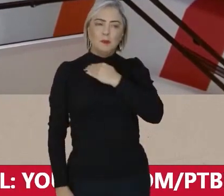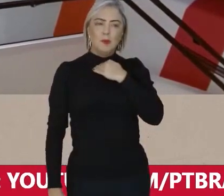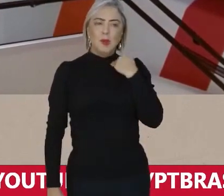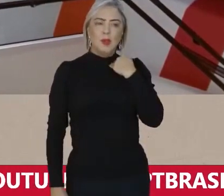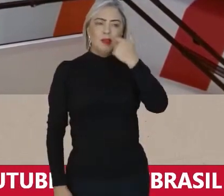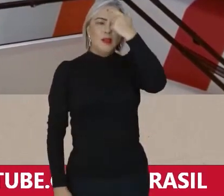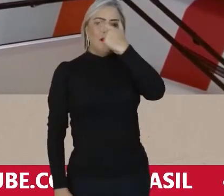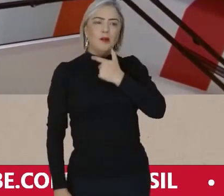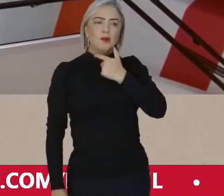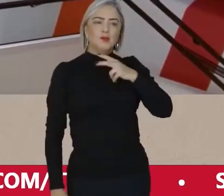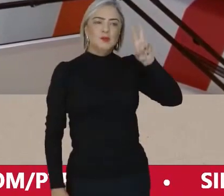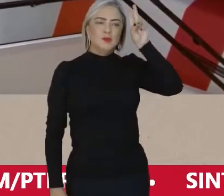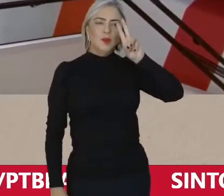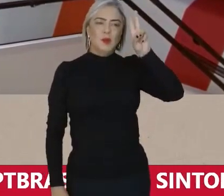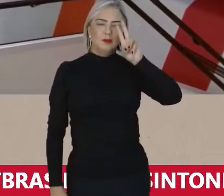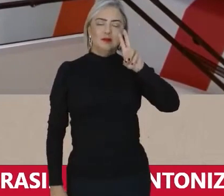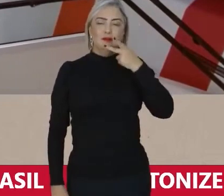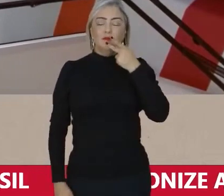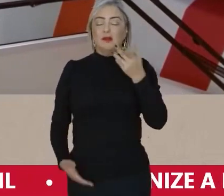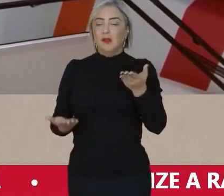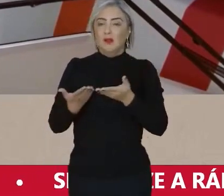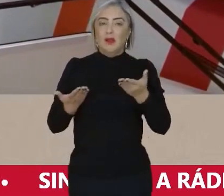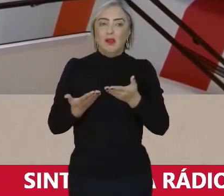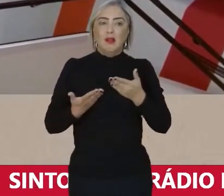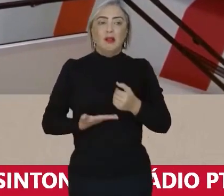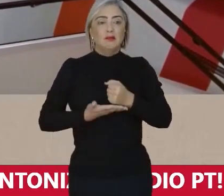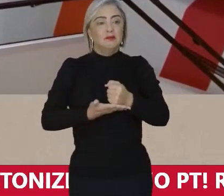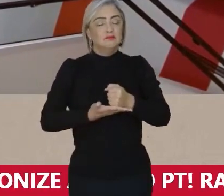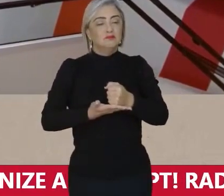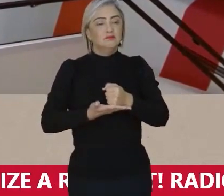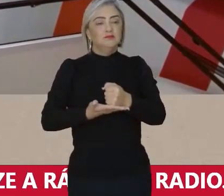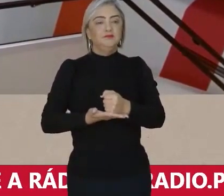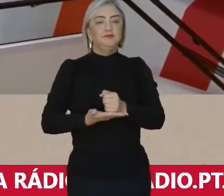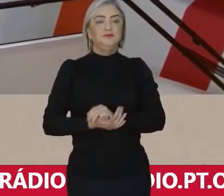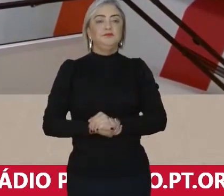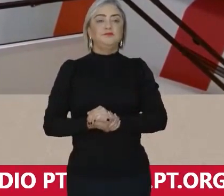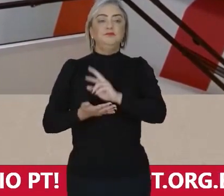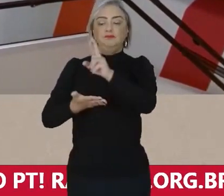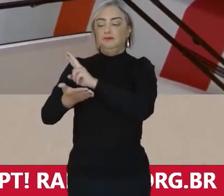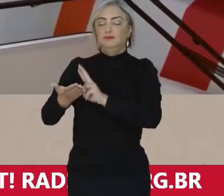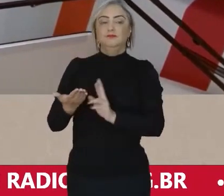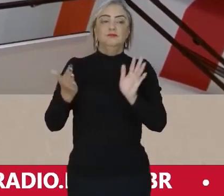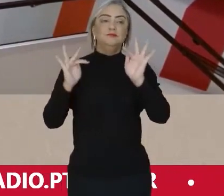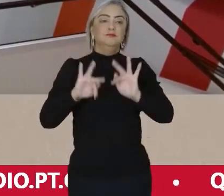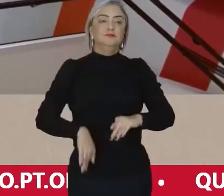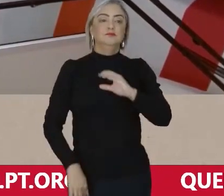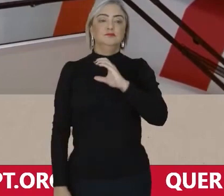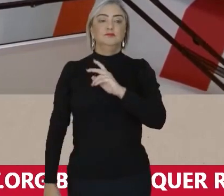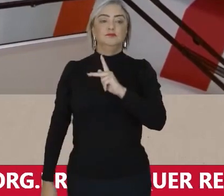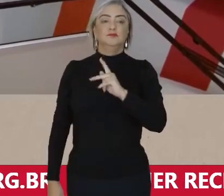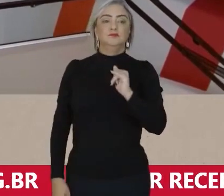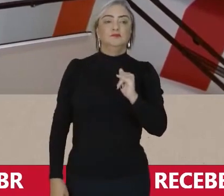ganharam rosto e história. E aí você falou agora dessas contribuições ao relatório final da CPI, né,